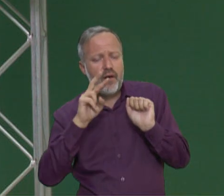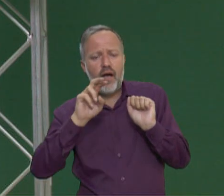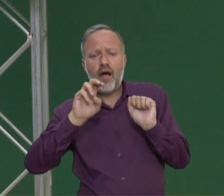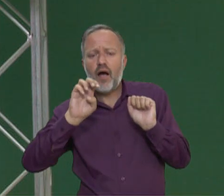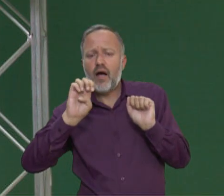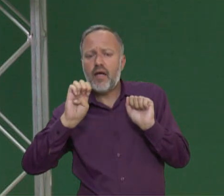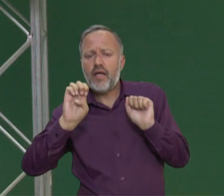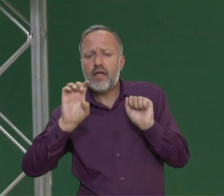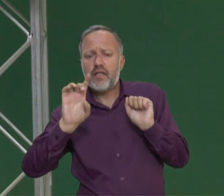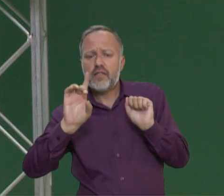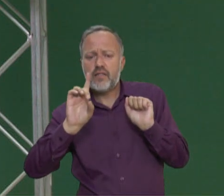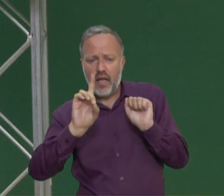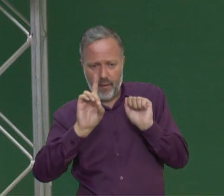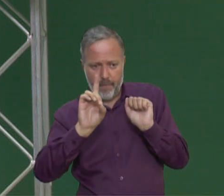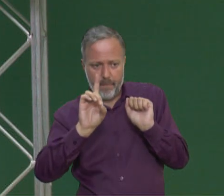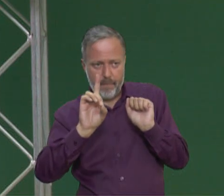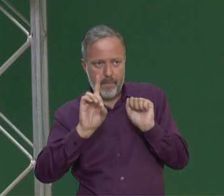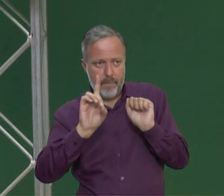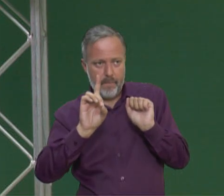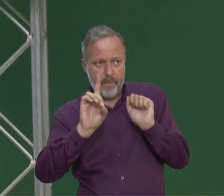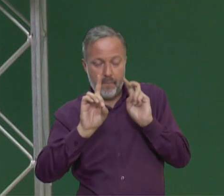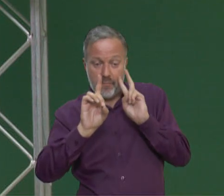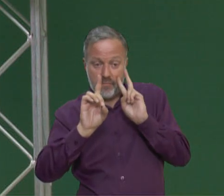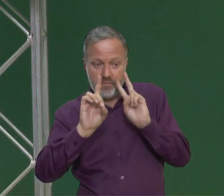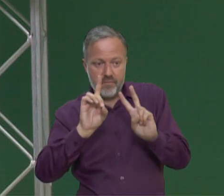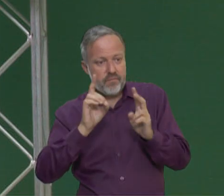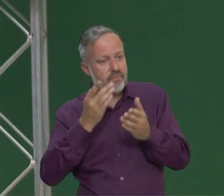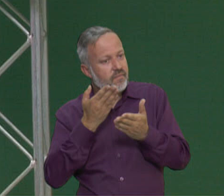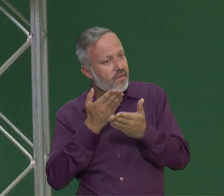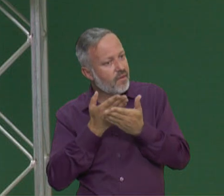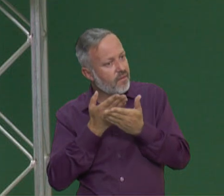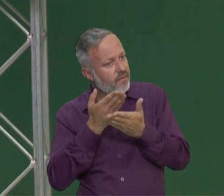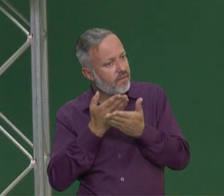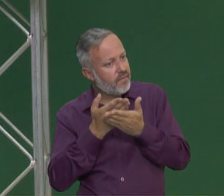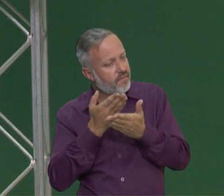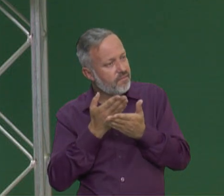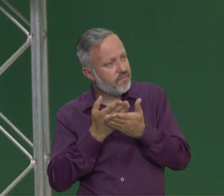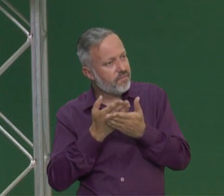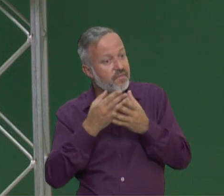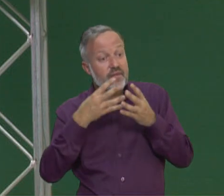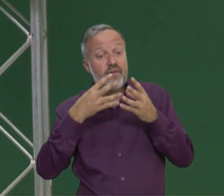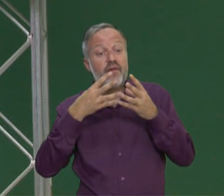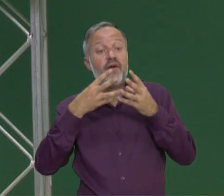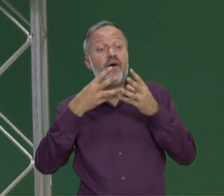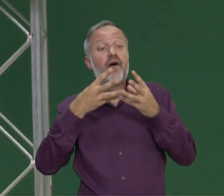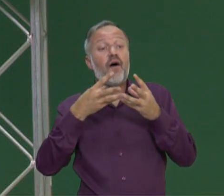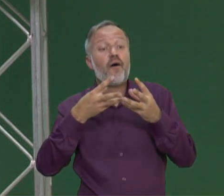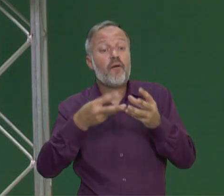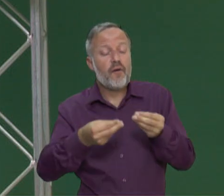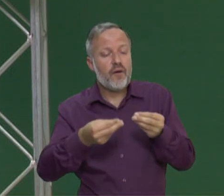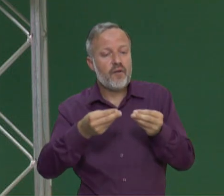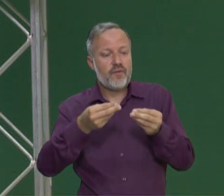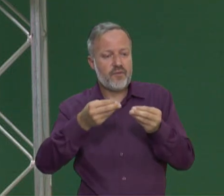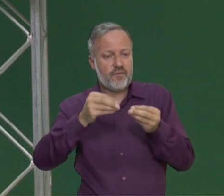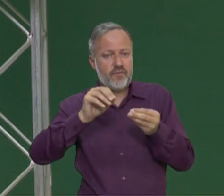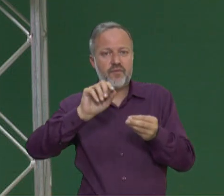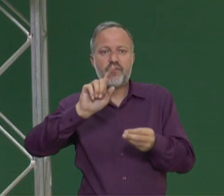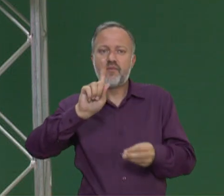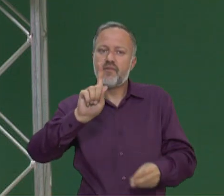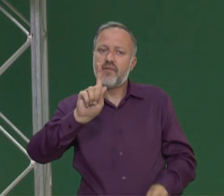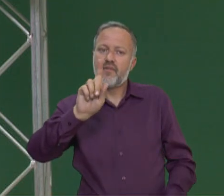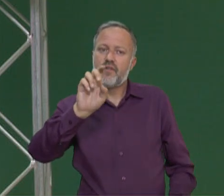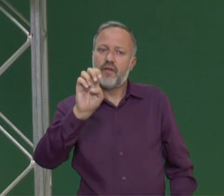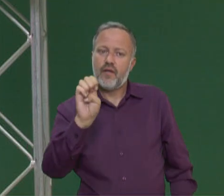vê muito disso quando estuda gerúndio, ando, endo, indo. E aqui